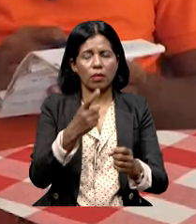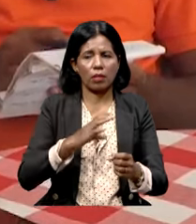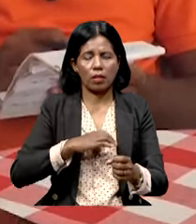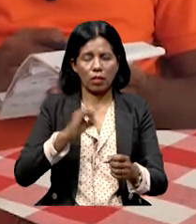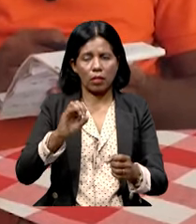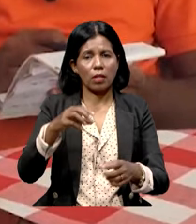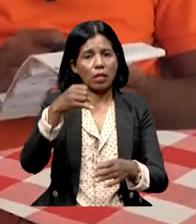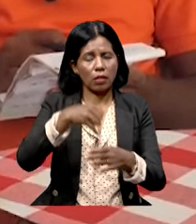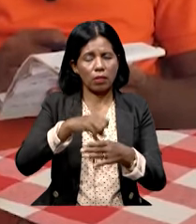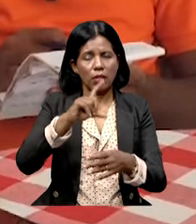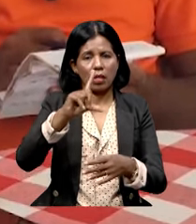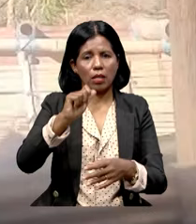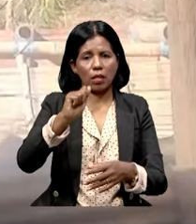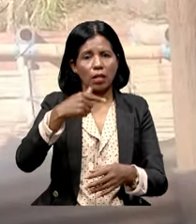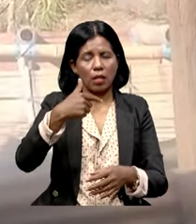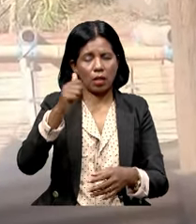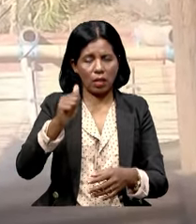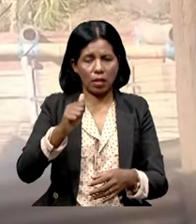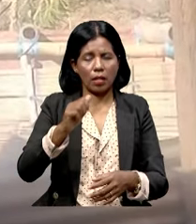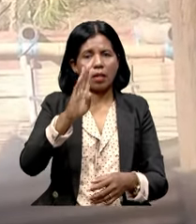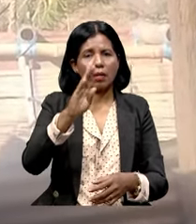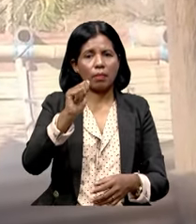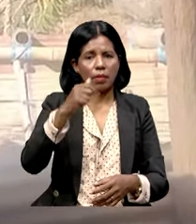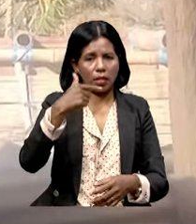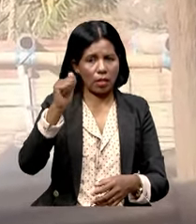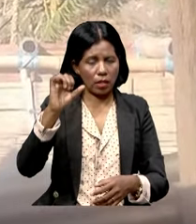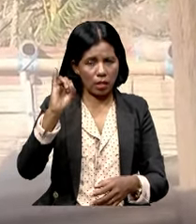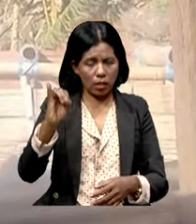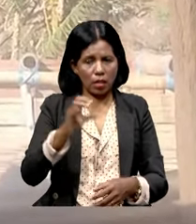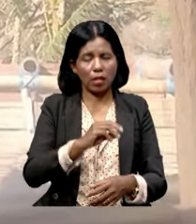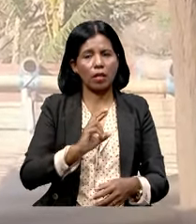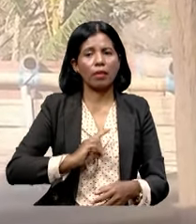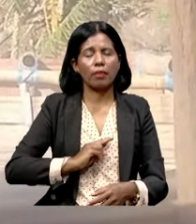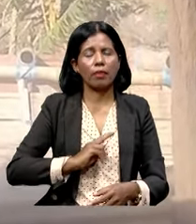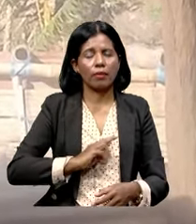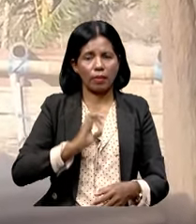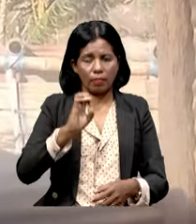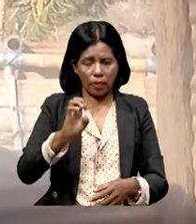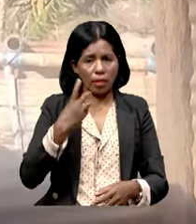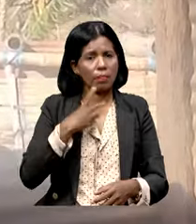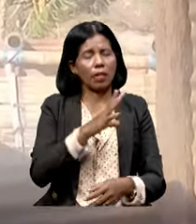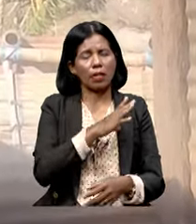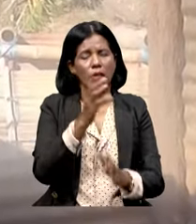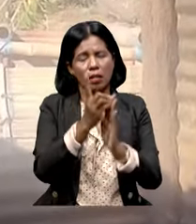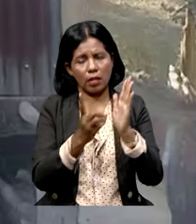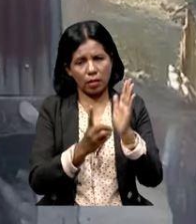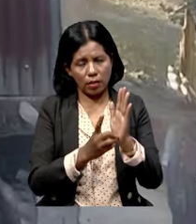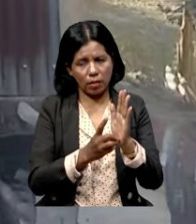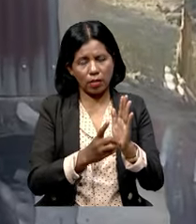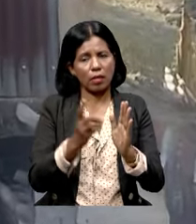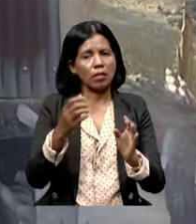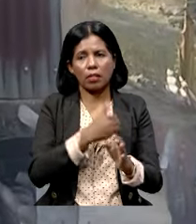Laga, Bahia, no Kermasi. Am hela dados, informação tamanho, mas dados sida complete,